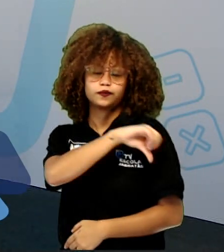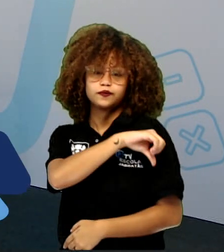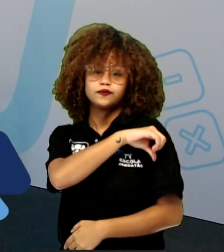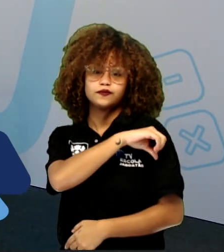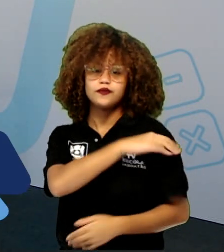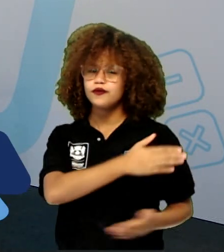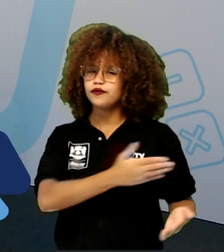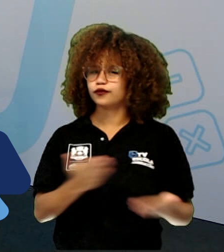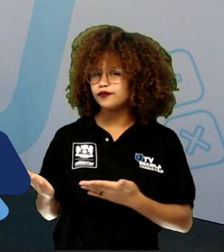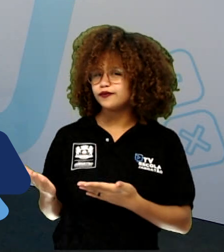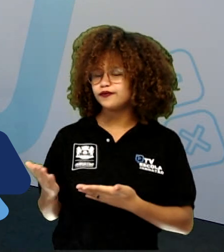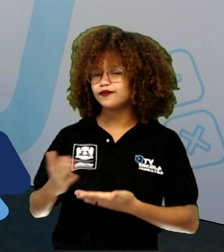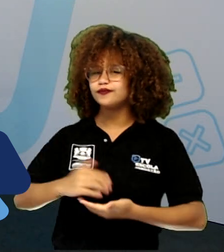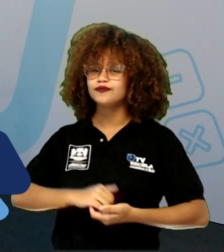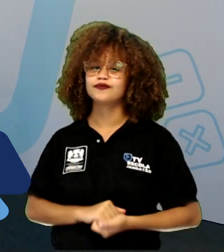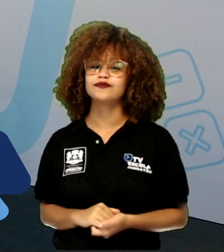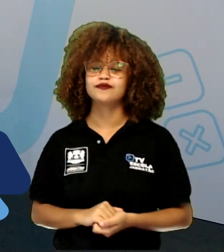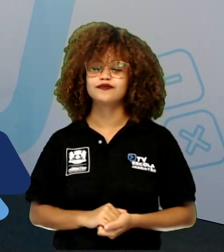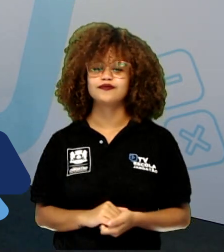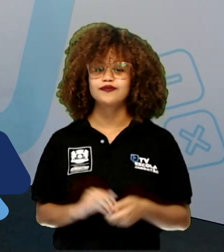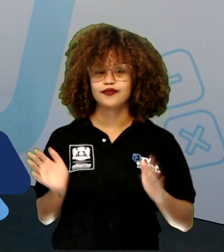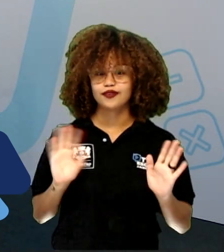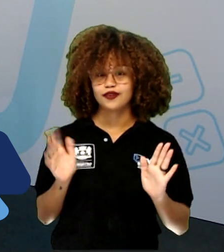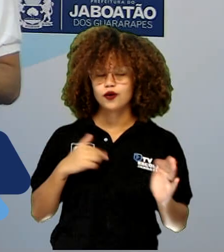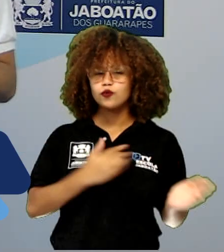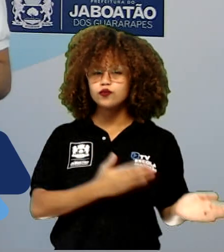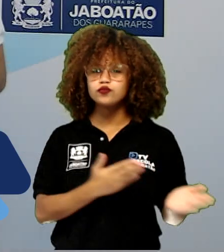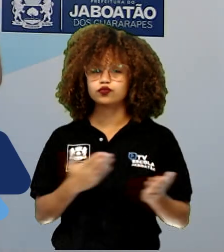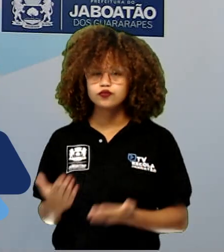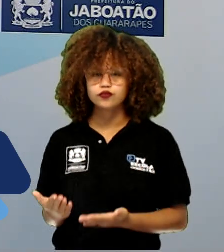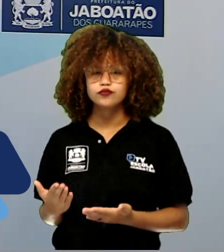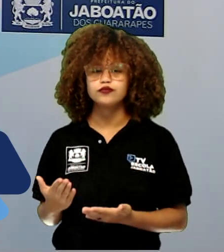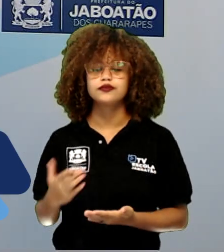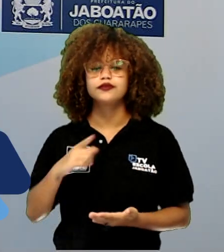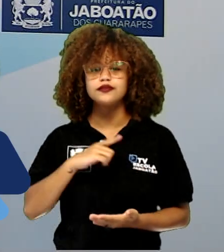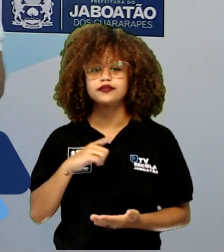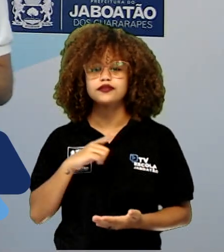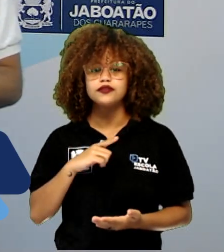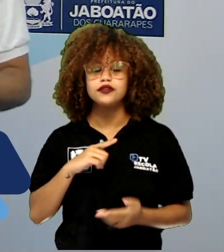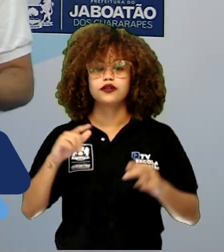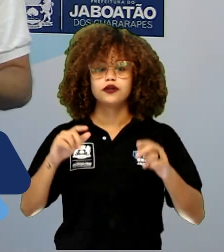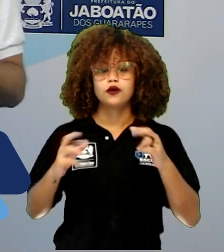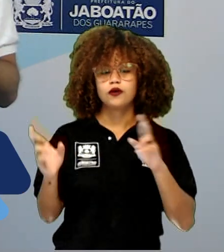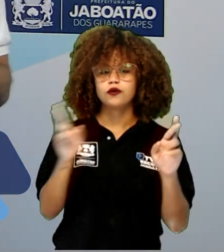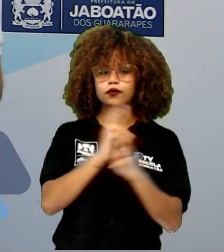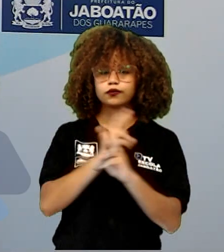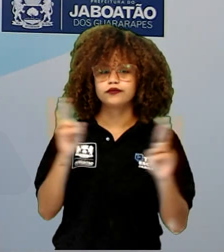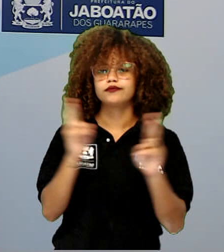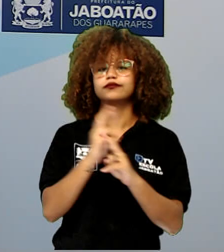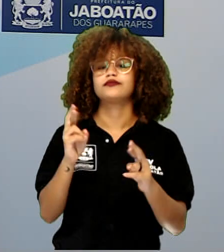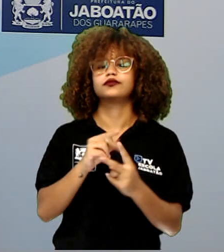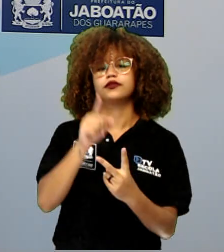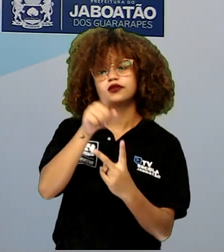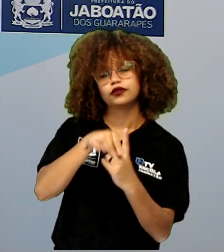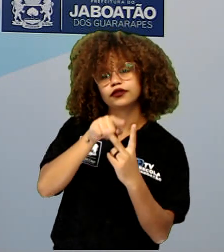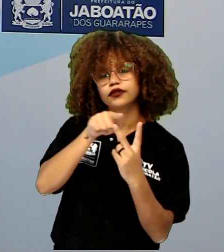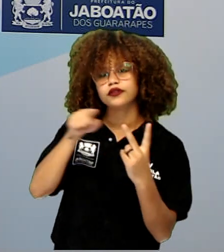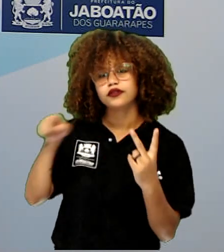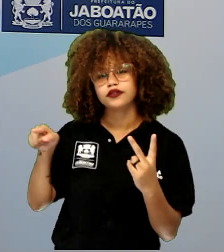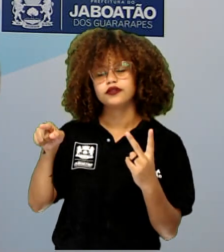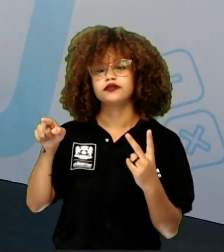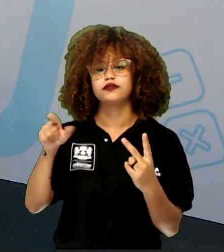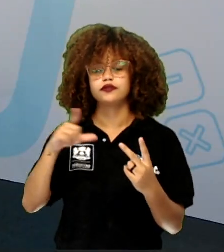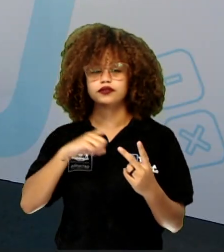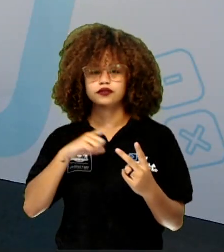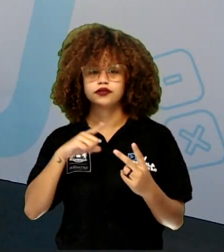ano vamos nessa pessoal hoje eu trouxe um tema chamado relações entre raízes e coeficientes